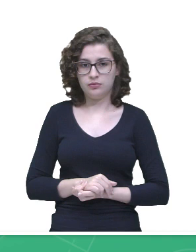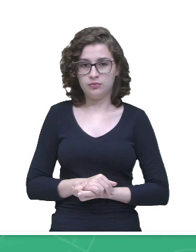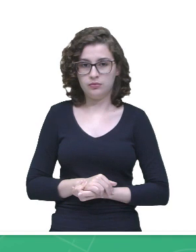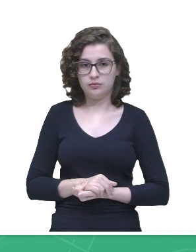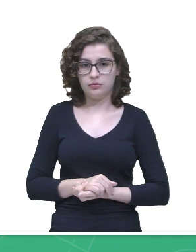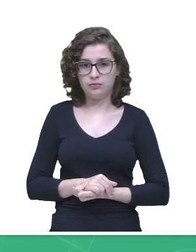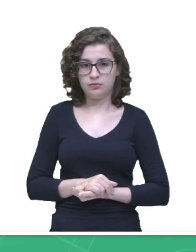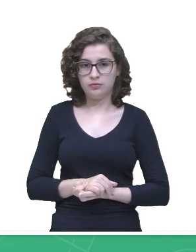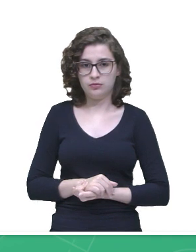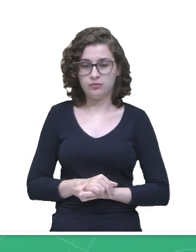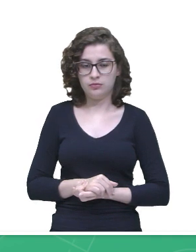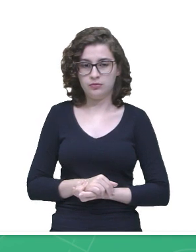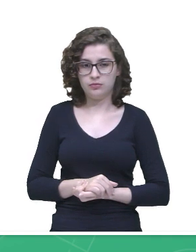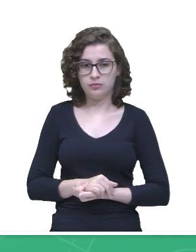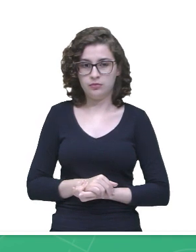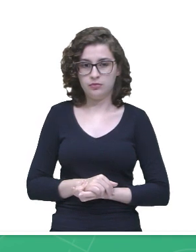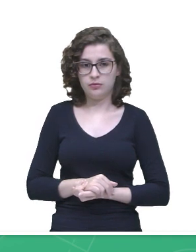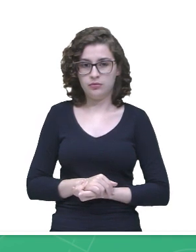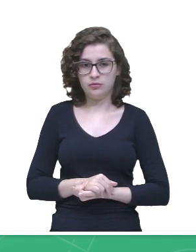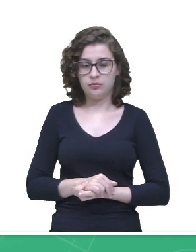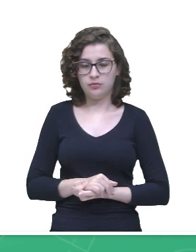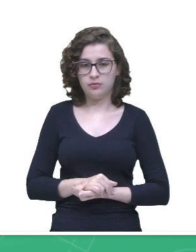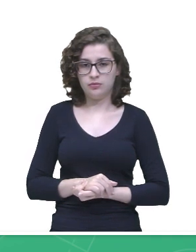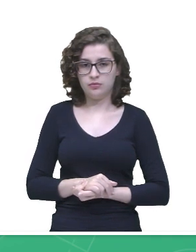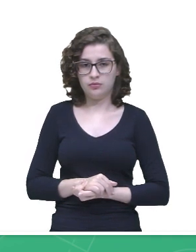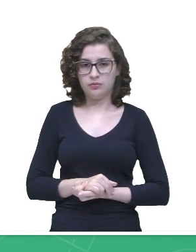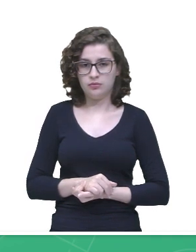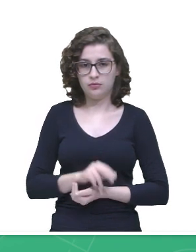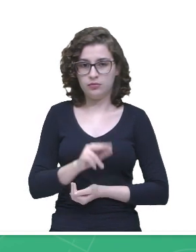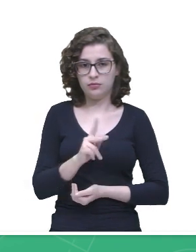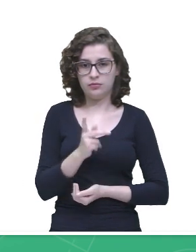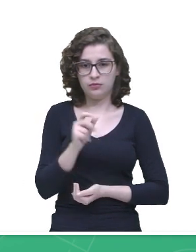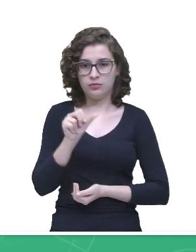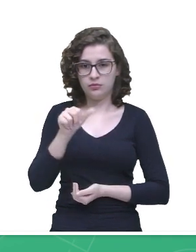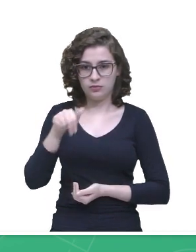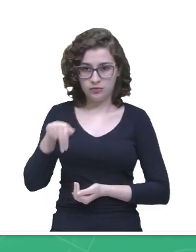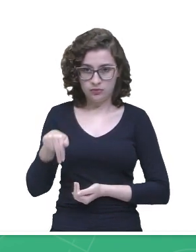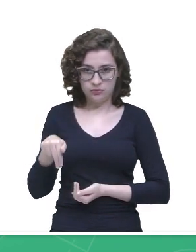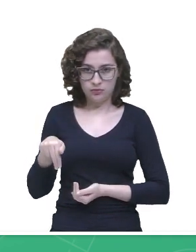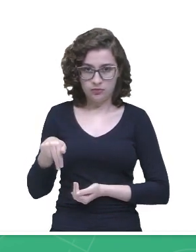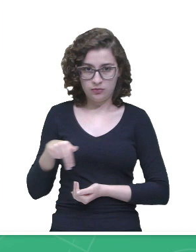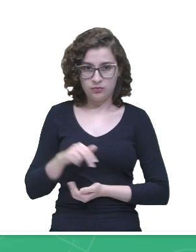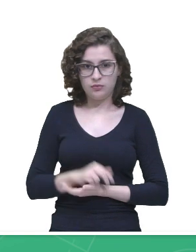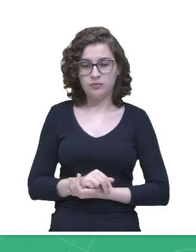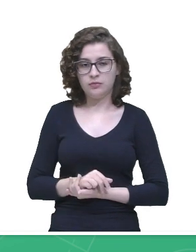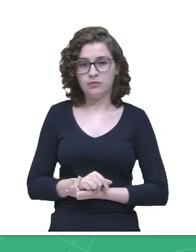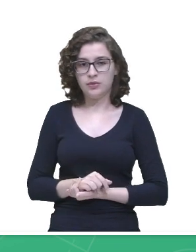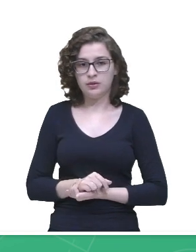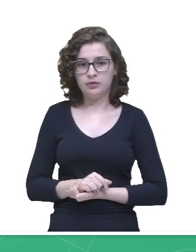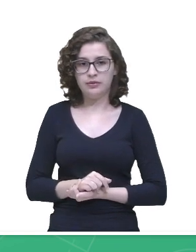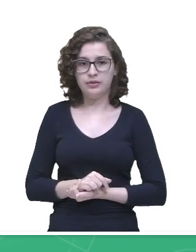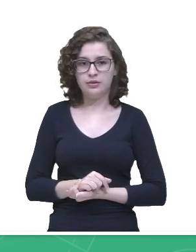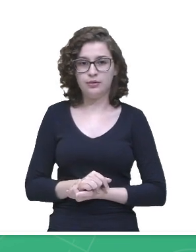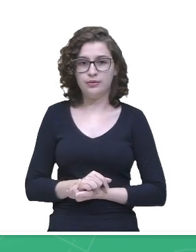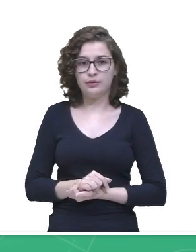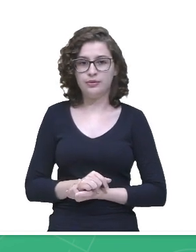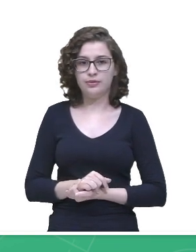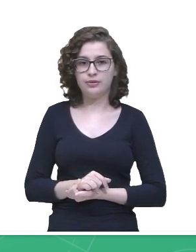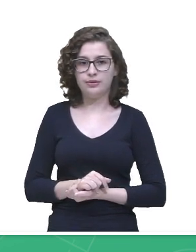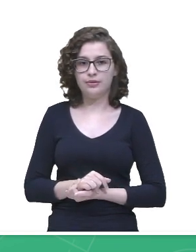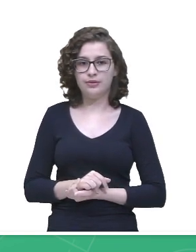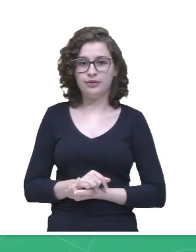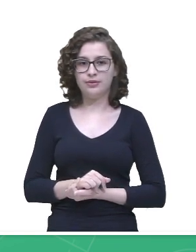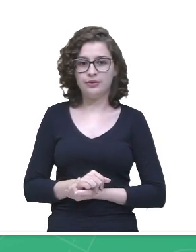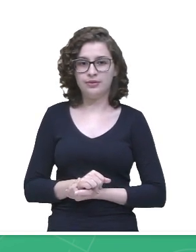han. E agora o verbo principal, claro. Qual é o particípio do verbo ver? Em português, qual é o particípio